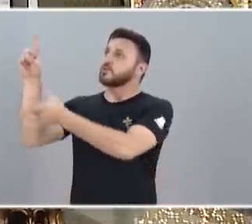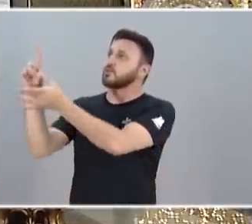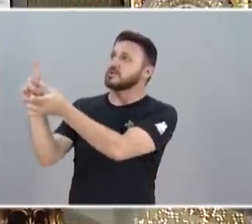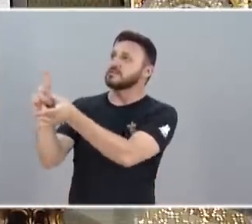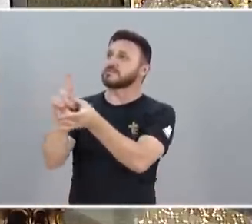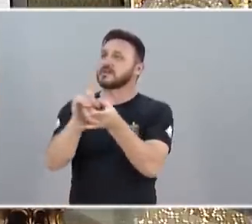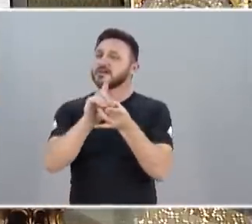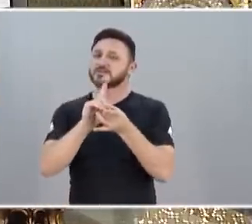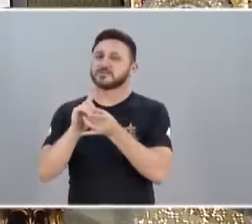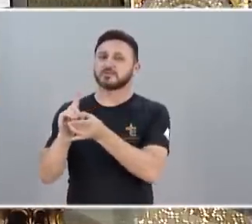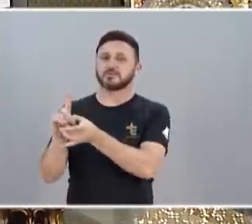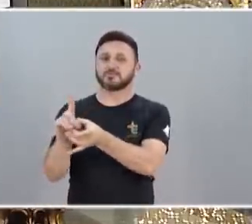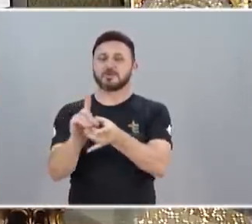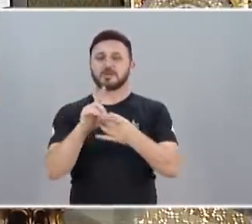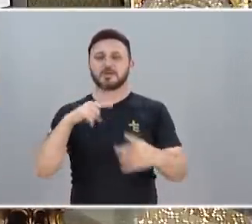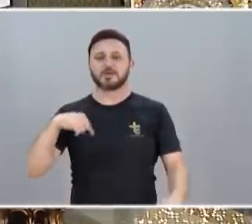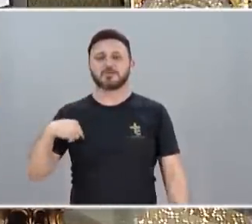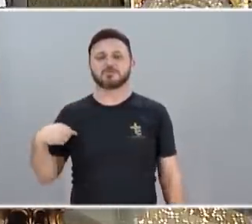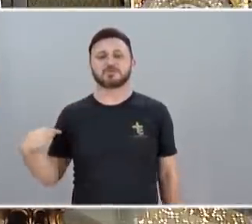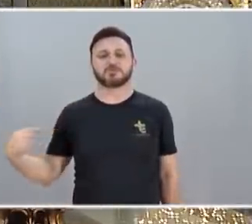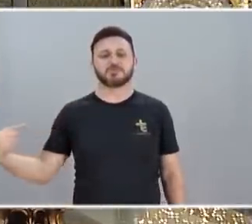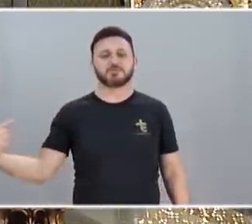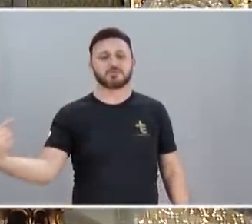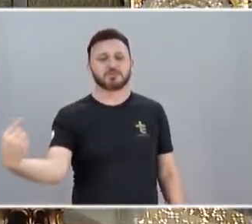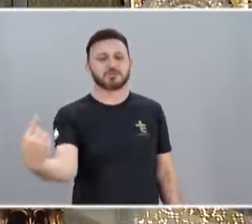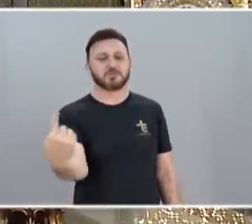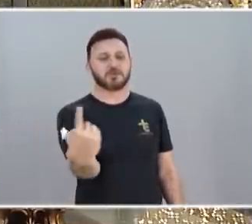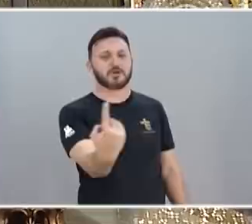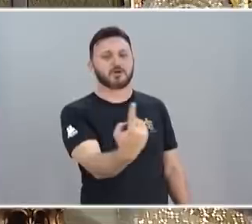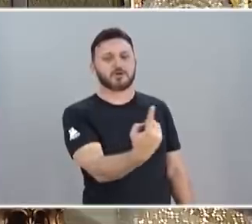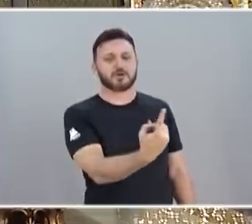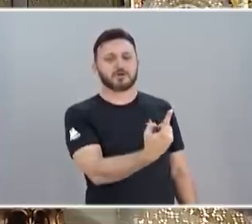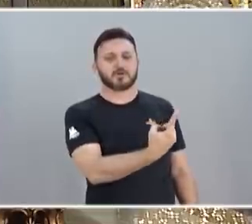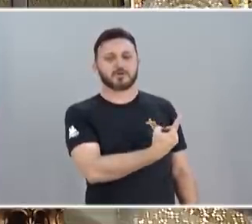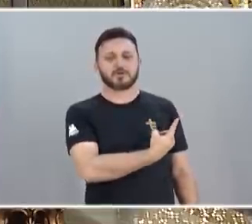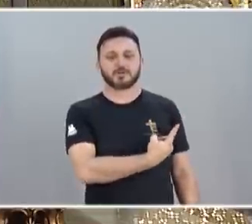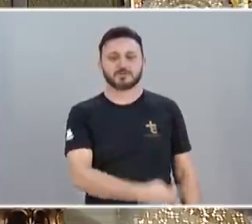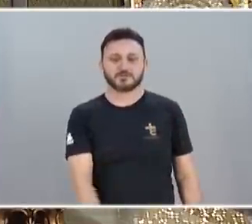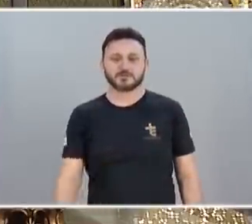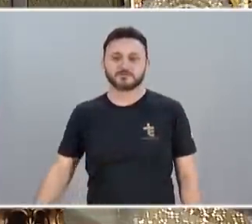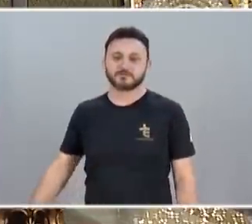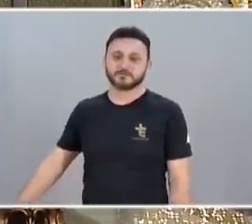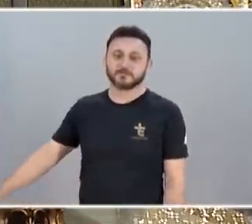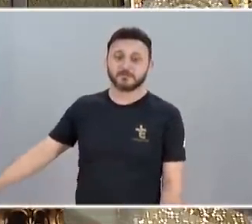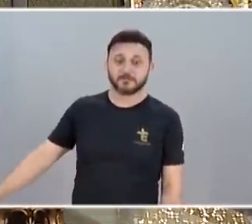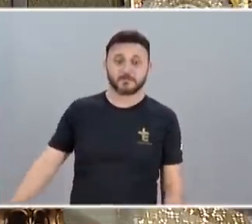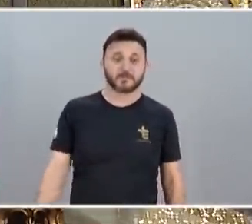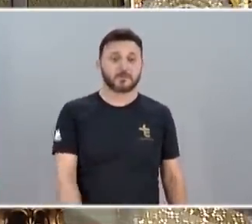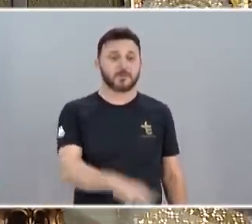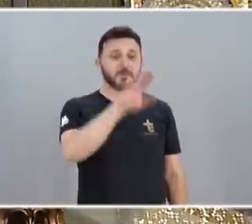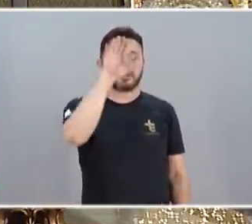tu estás no meio de nós.